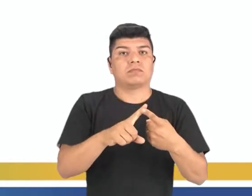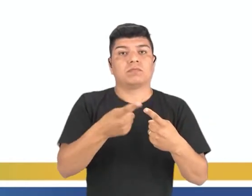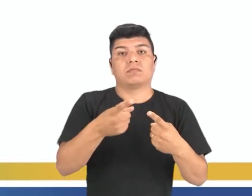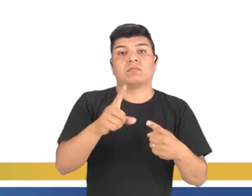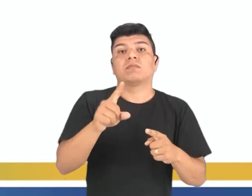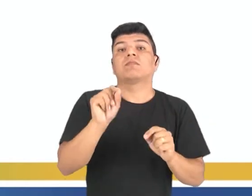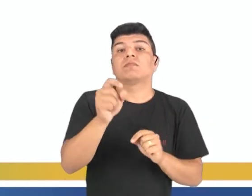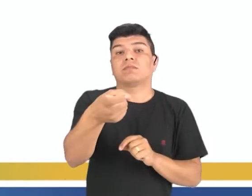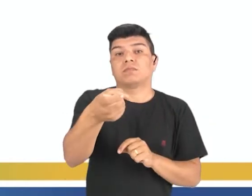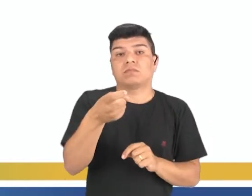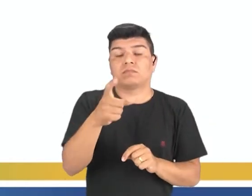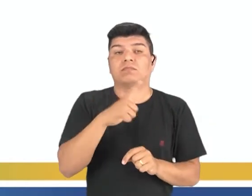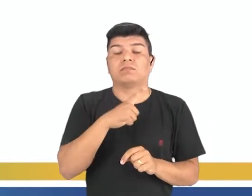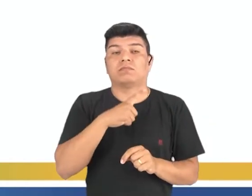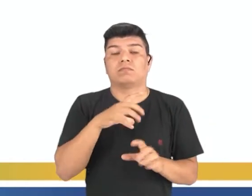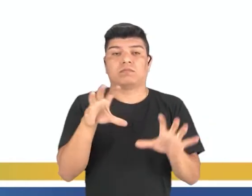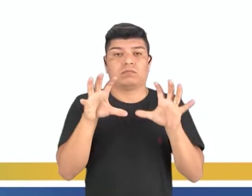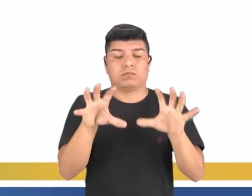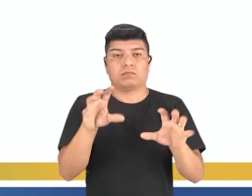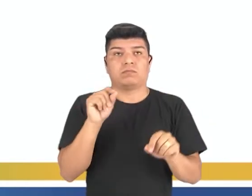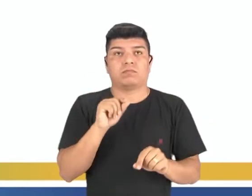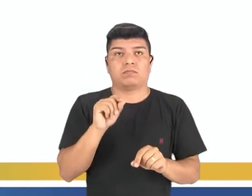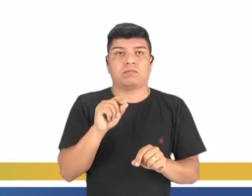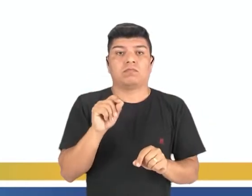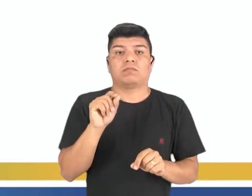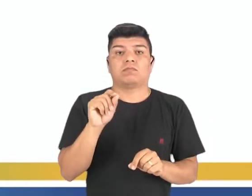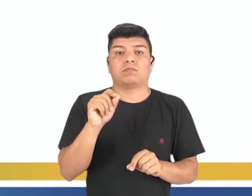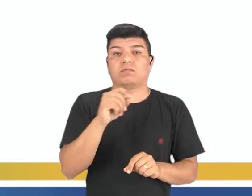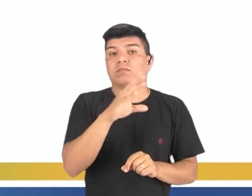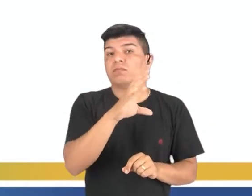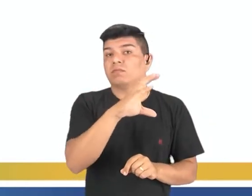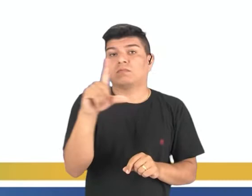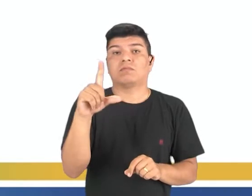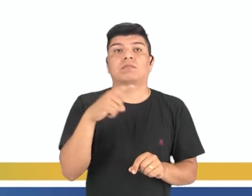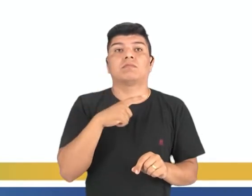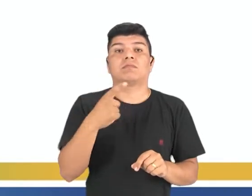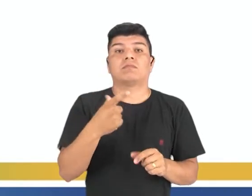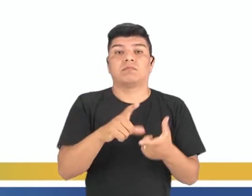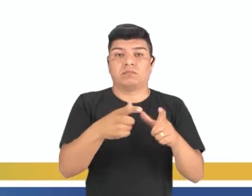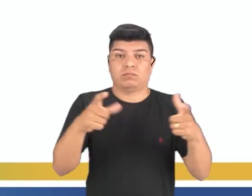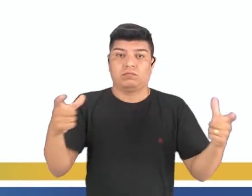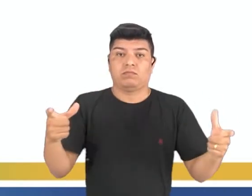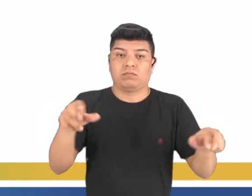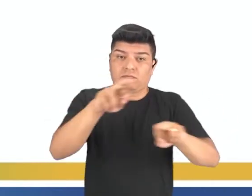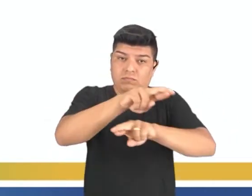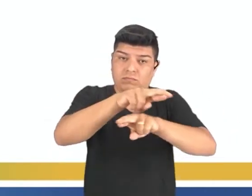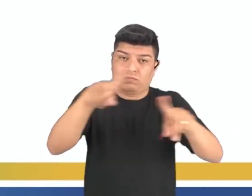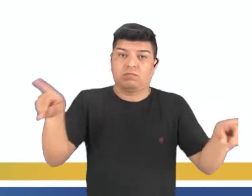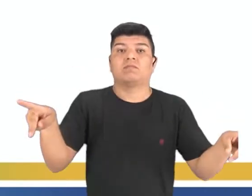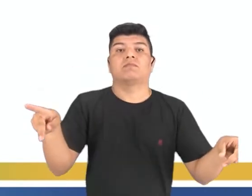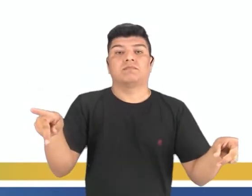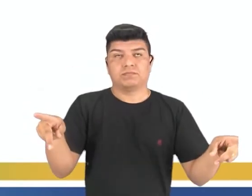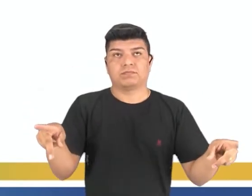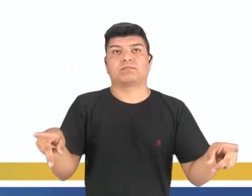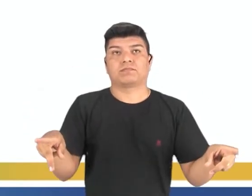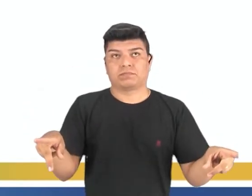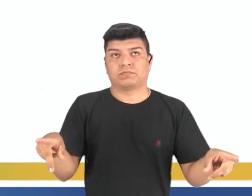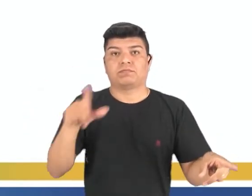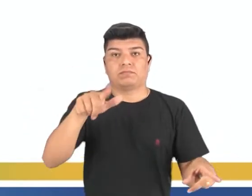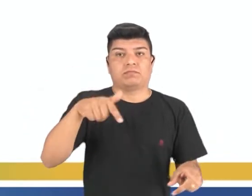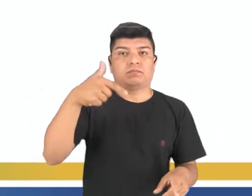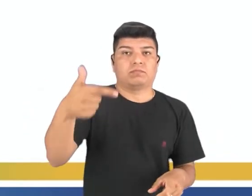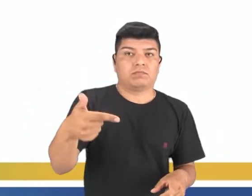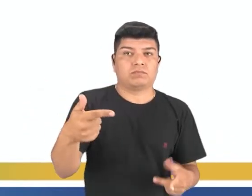gente tem um caso aqui clássico de grandezas inversamente proporcionais. Então, após